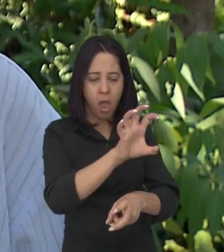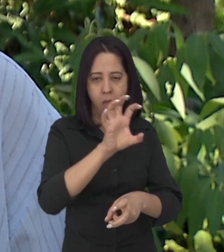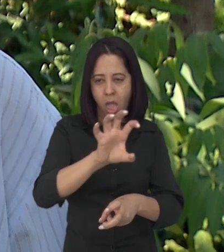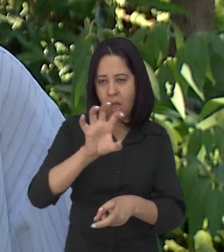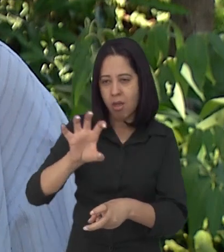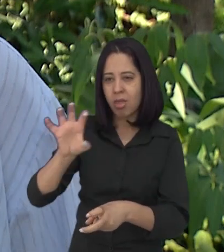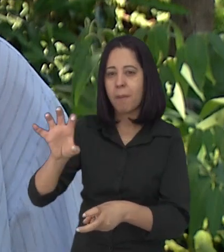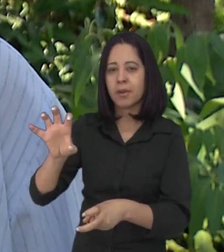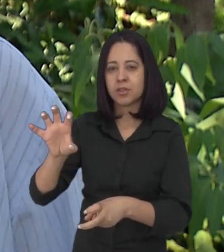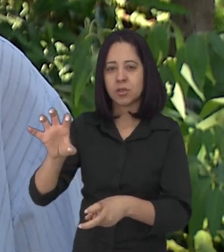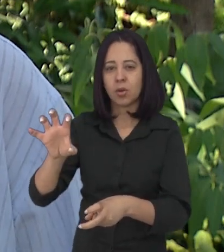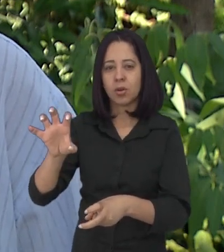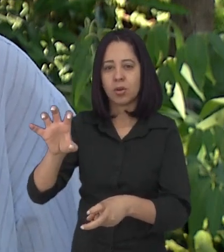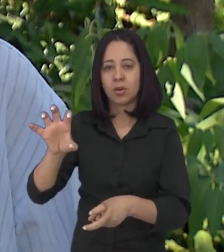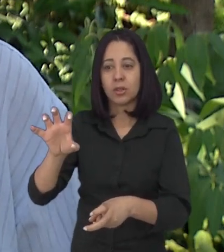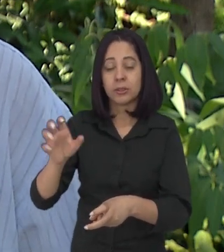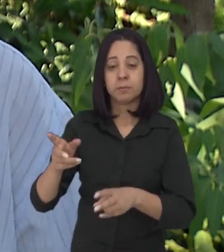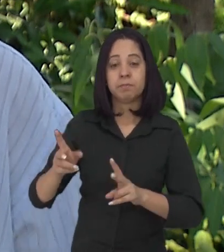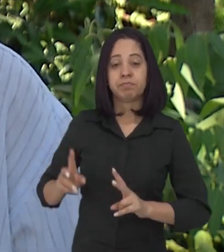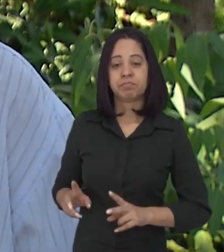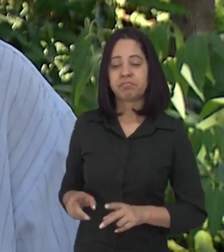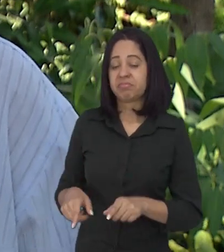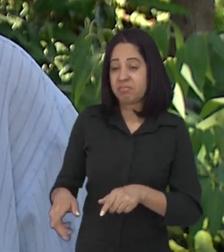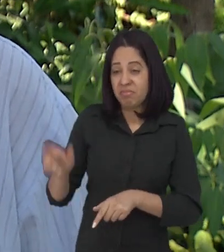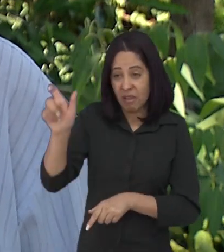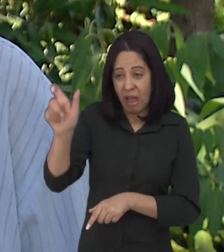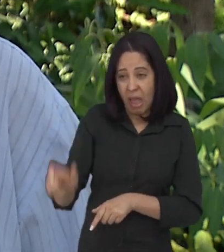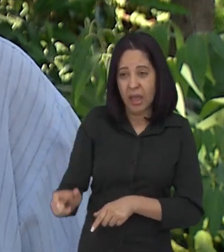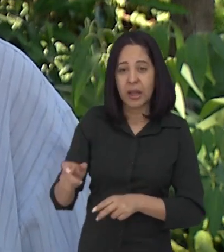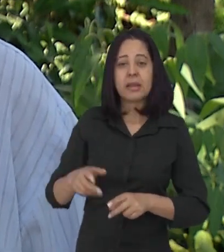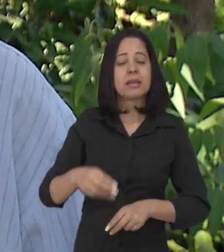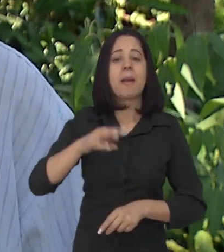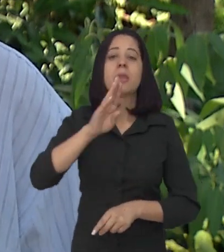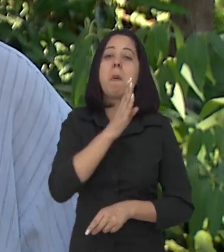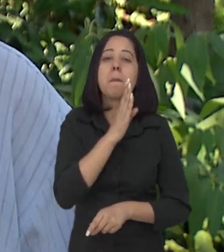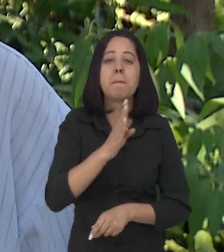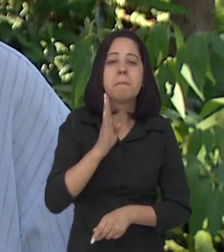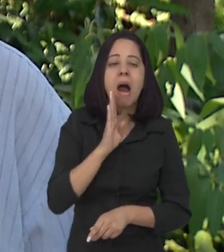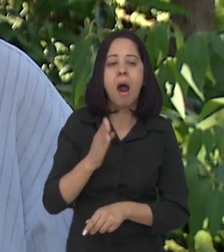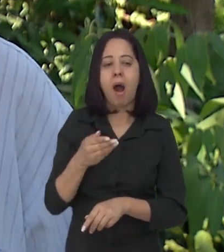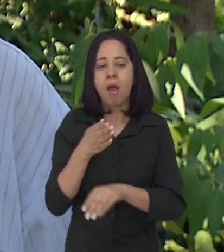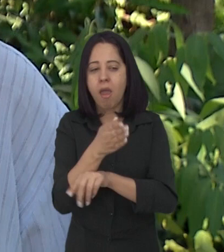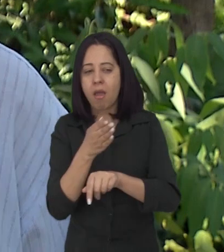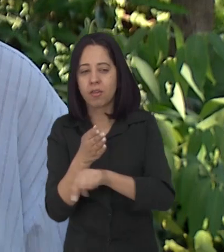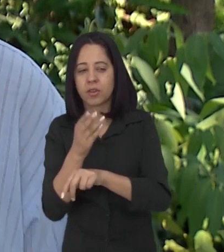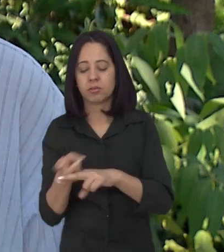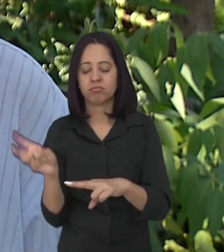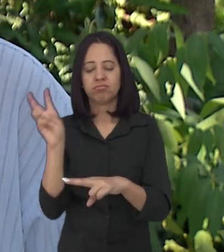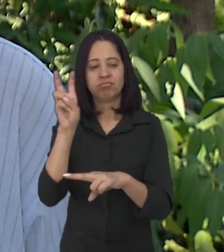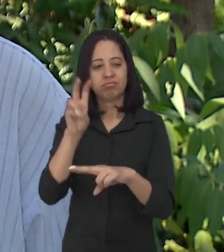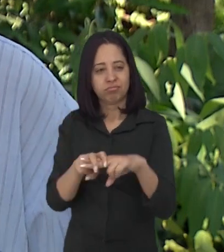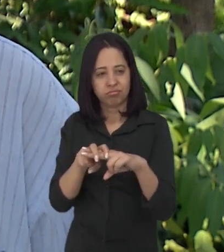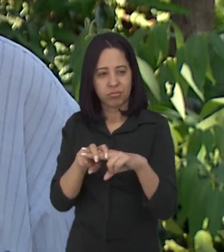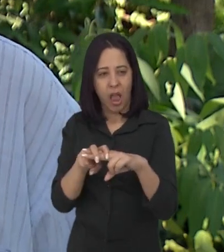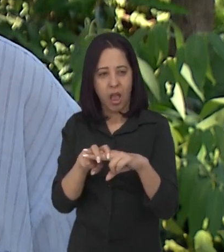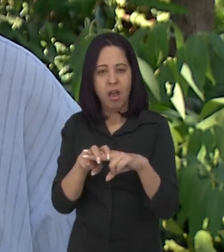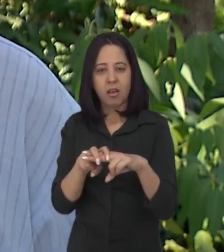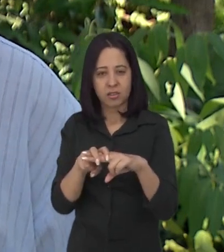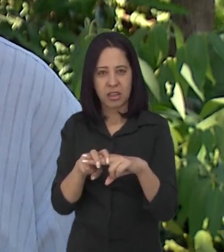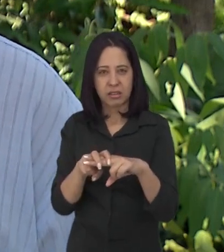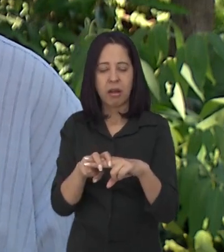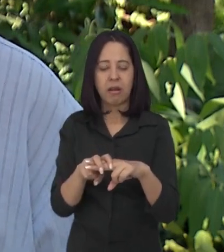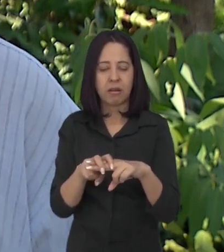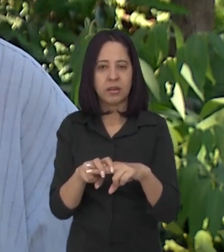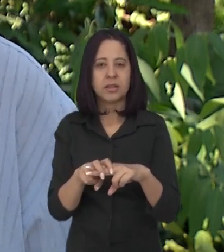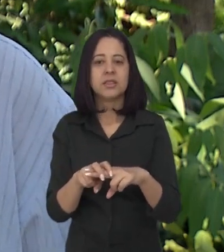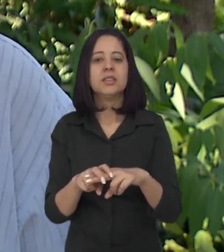das pessoas, que frequentava alguns bares da cidade, por exemplo, Petisqueira, que existia na cidade, eu não sei